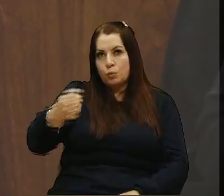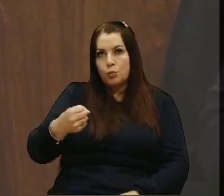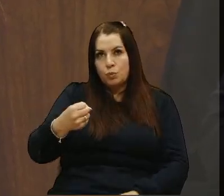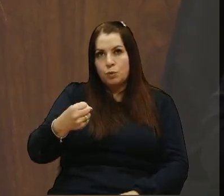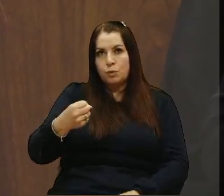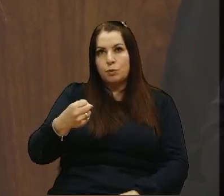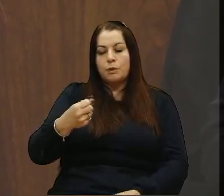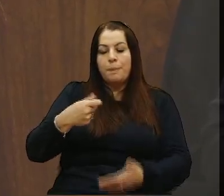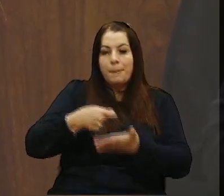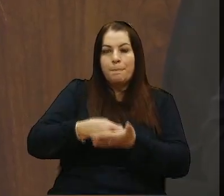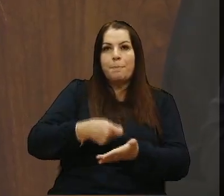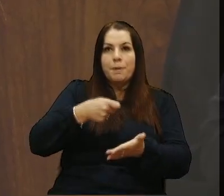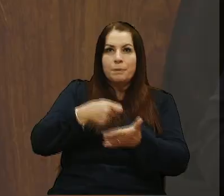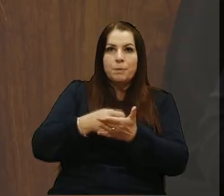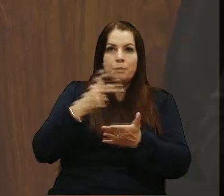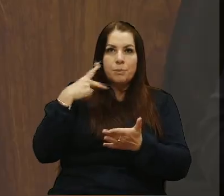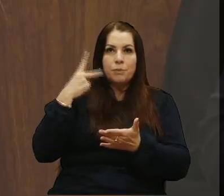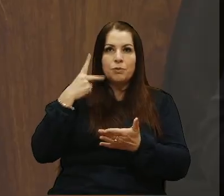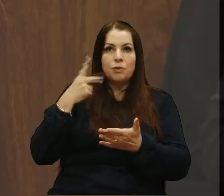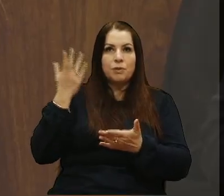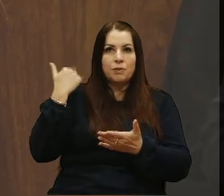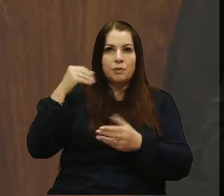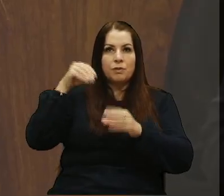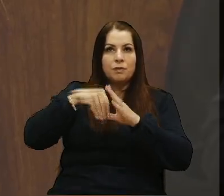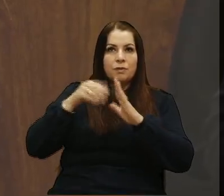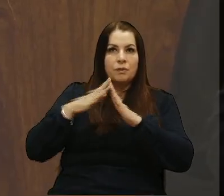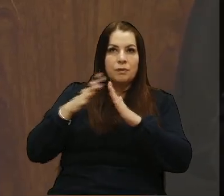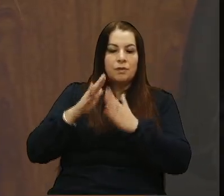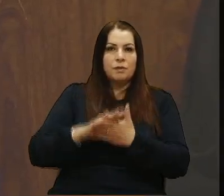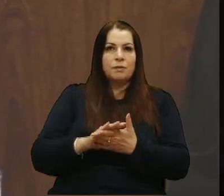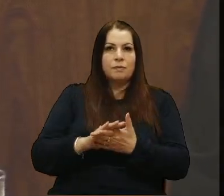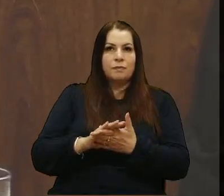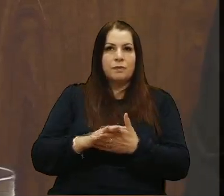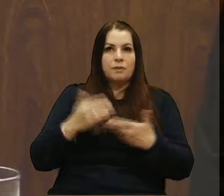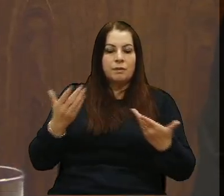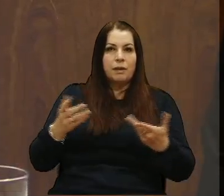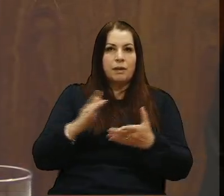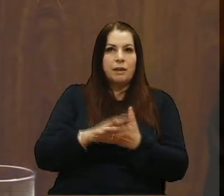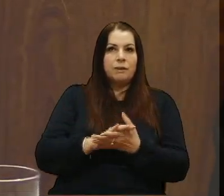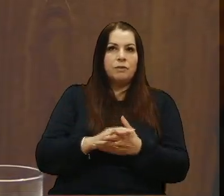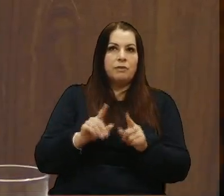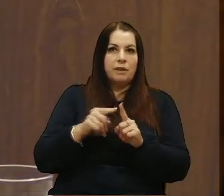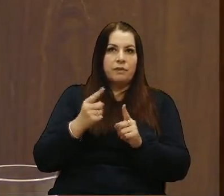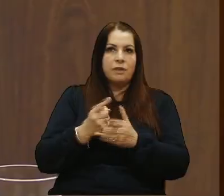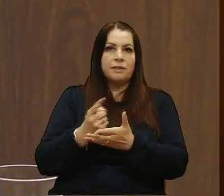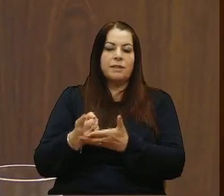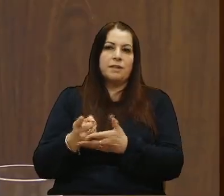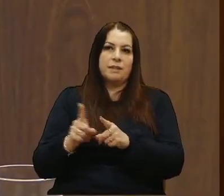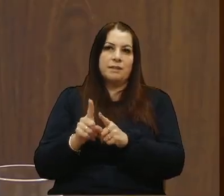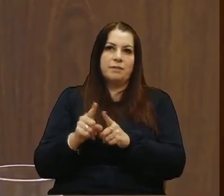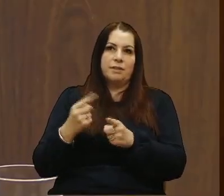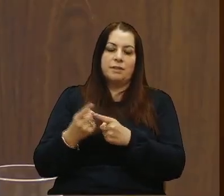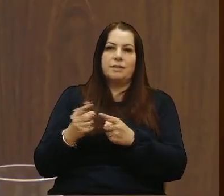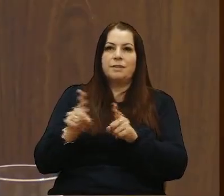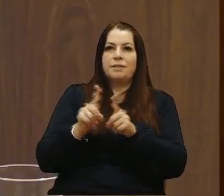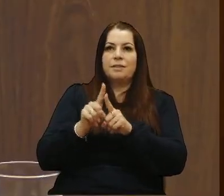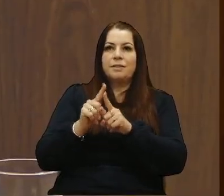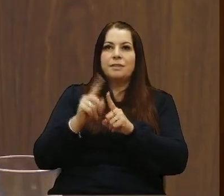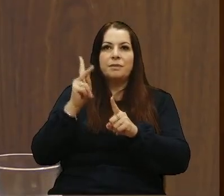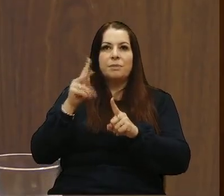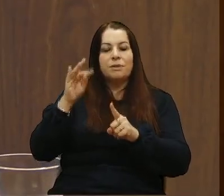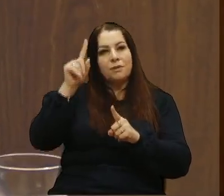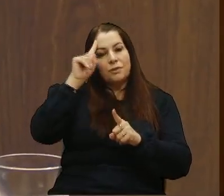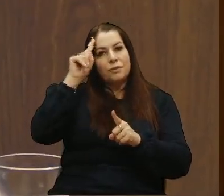pela pressão política que eu sofria dentro dessa casa. Então, a gente ouvir que é bandido, eu do PT escuto